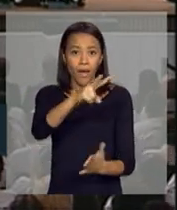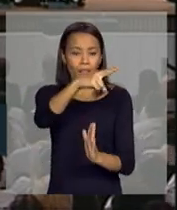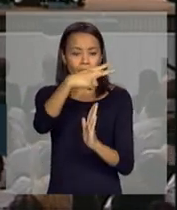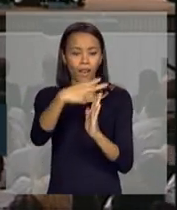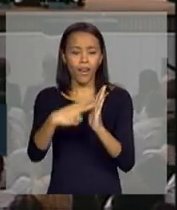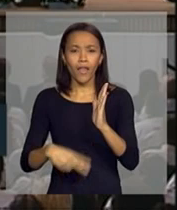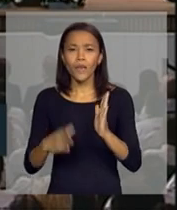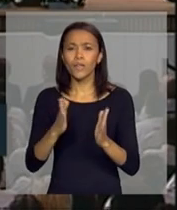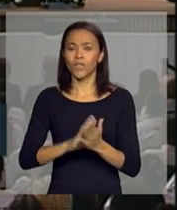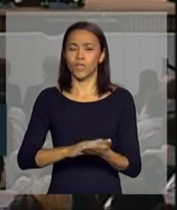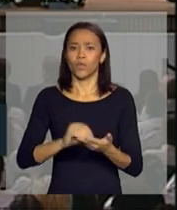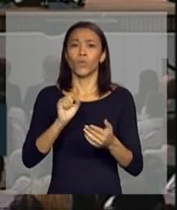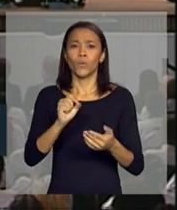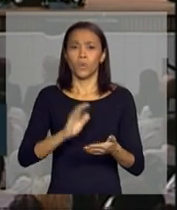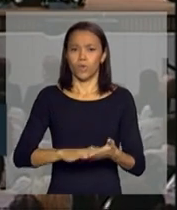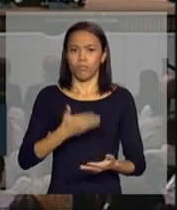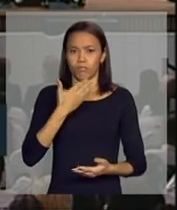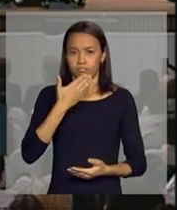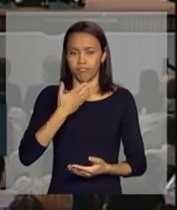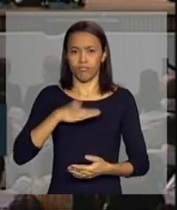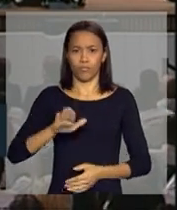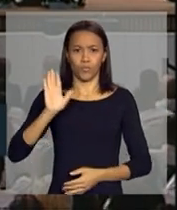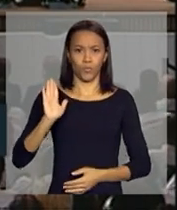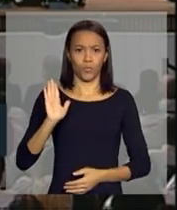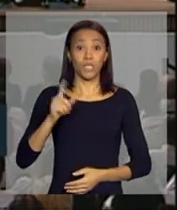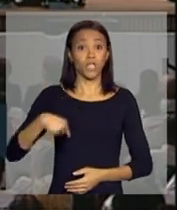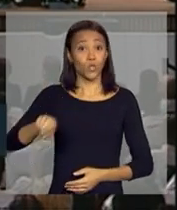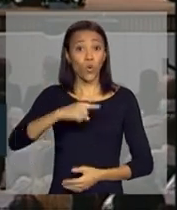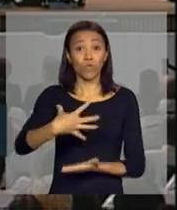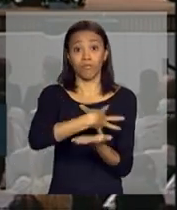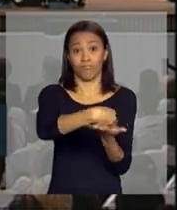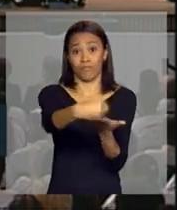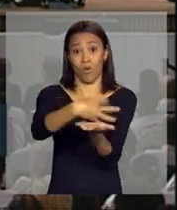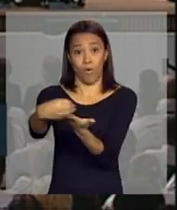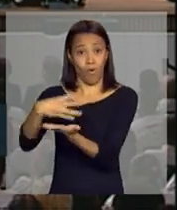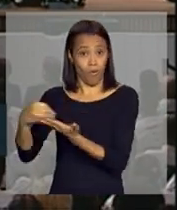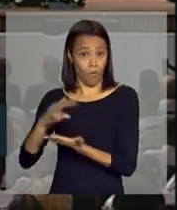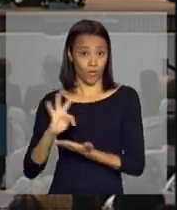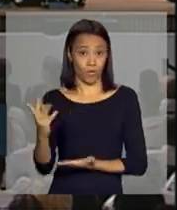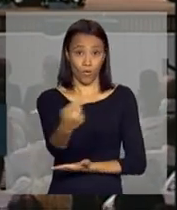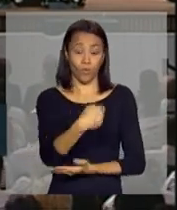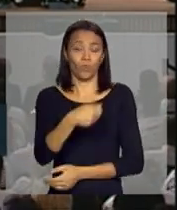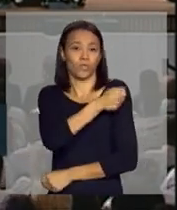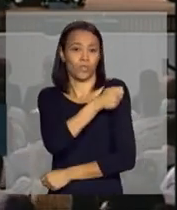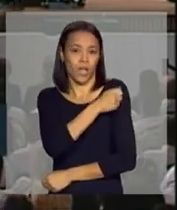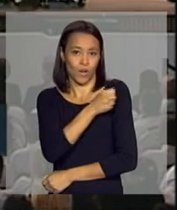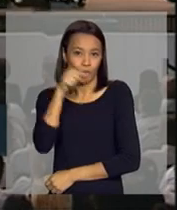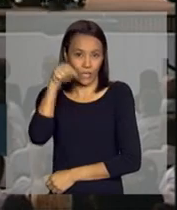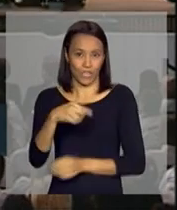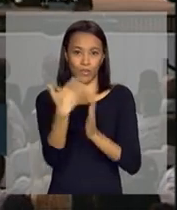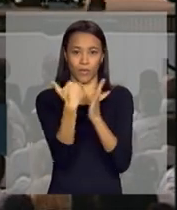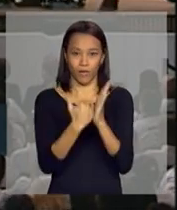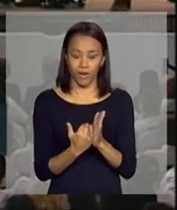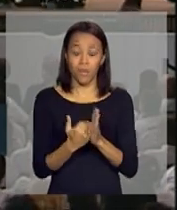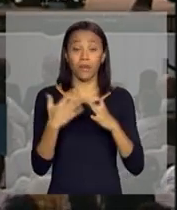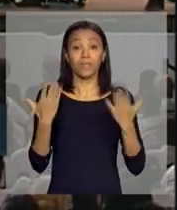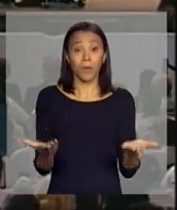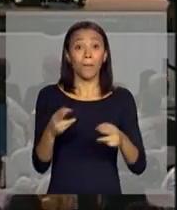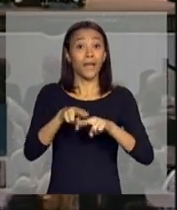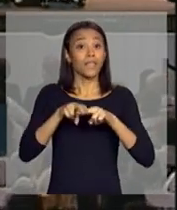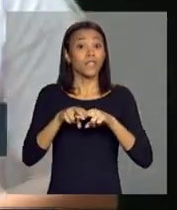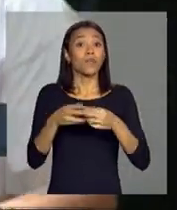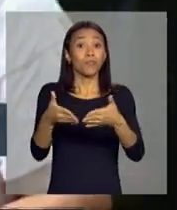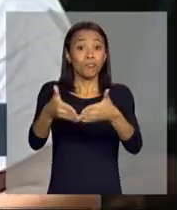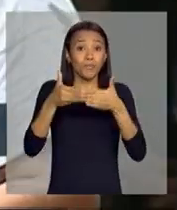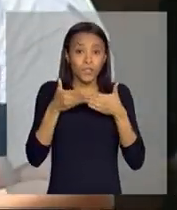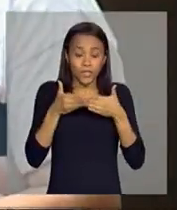do juramento de formatura, que será repetido consecutivamente por todos os formandos do Pronatec. Para isso, gostaríamos